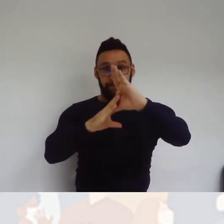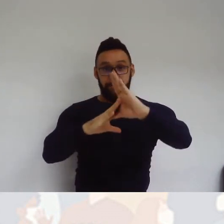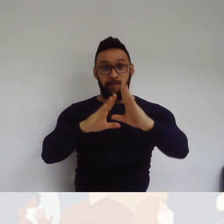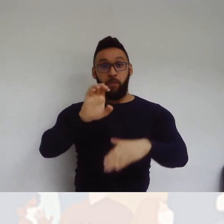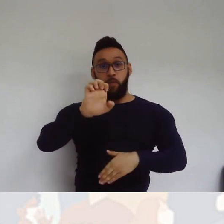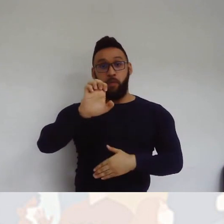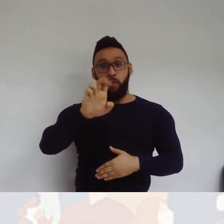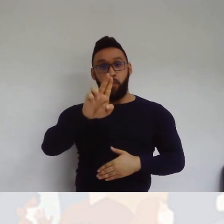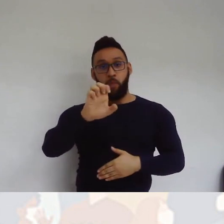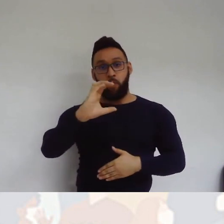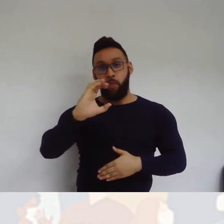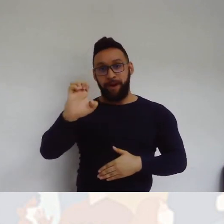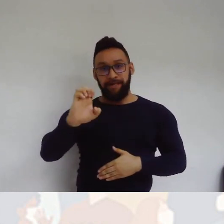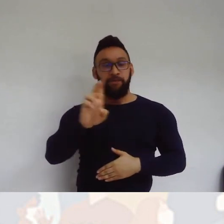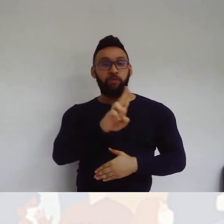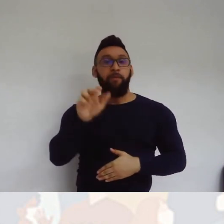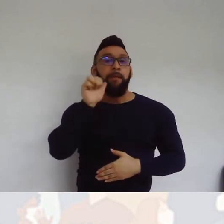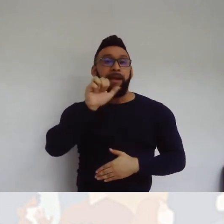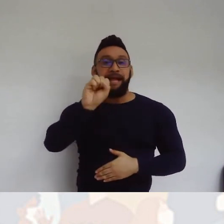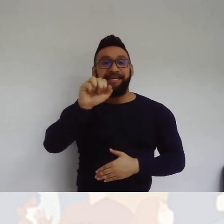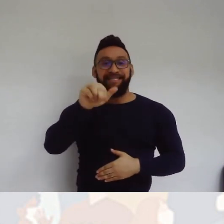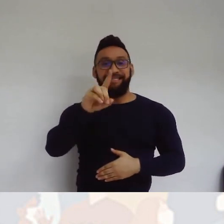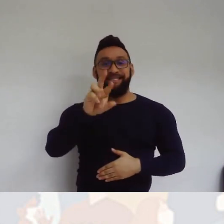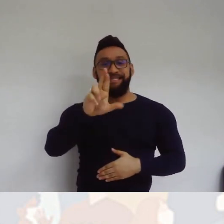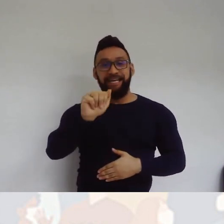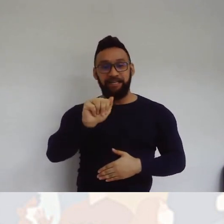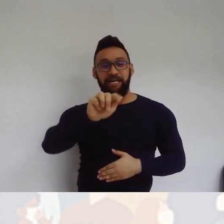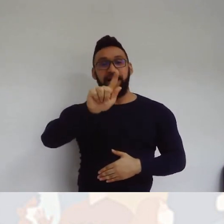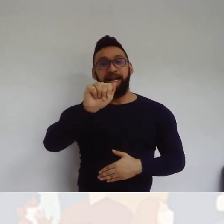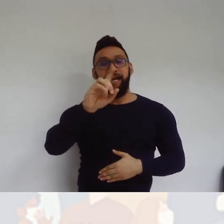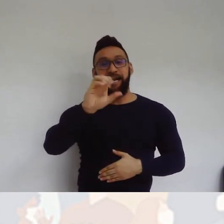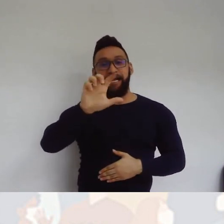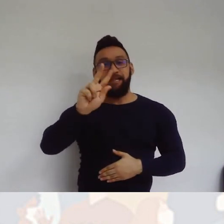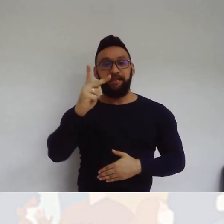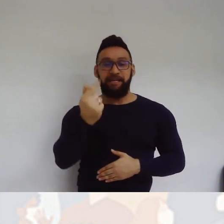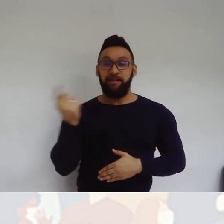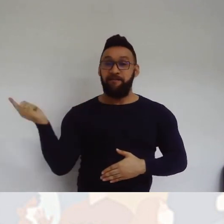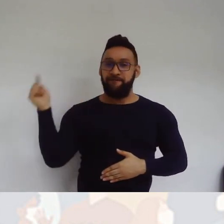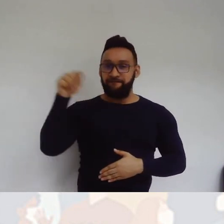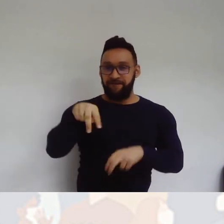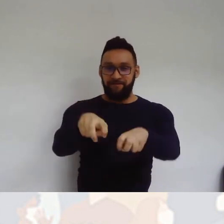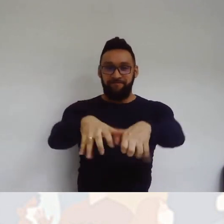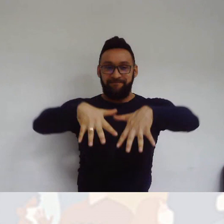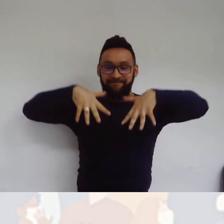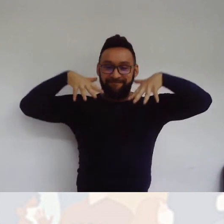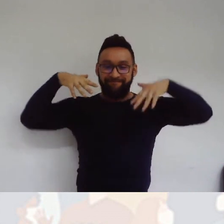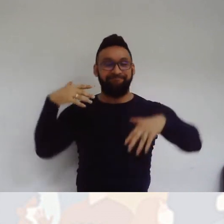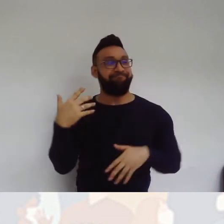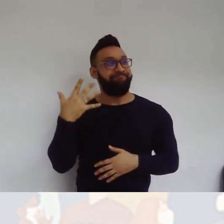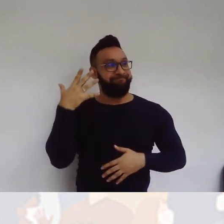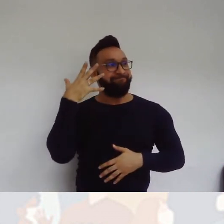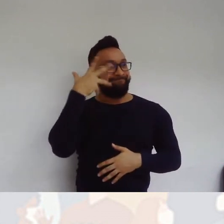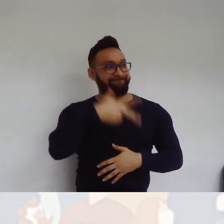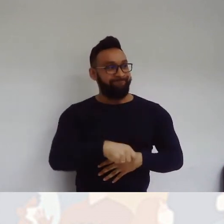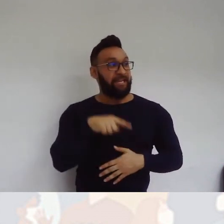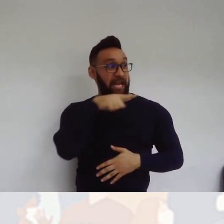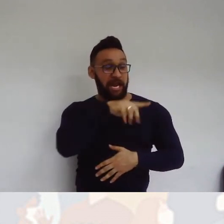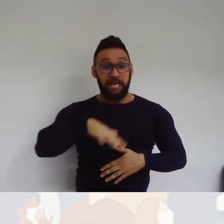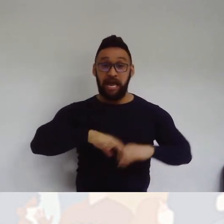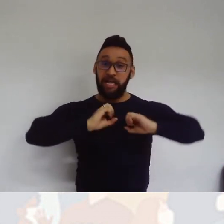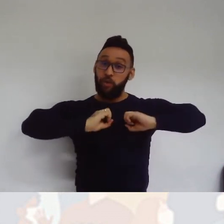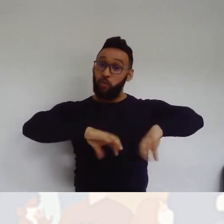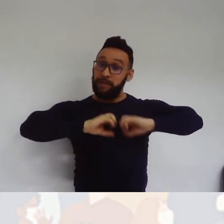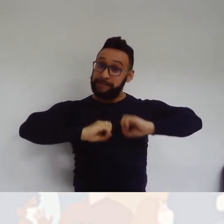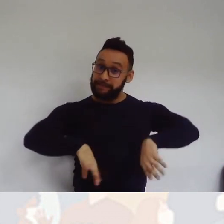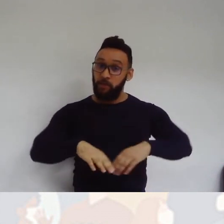Sandra Gadelha, né? Que veio abrilhantar aqui o nosso evento. Muito obrigada, Sandra, né? Ela que é da educação, que